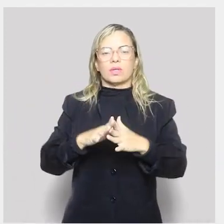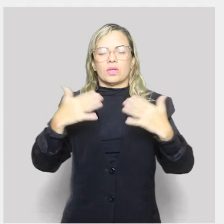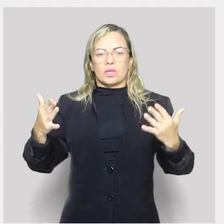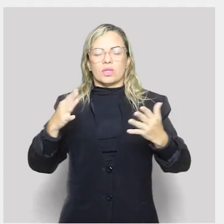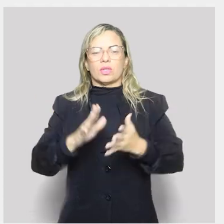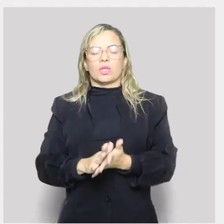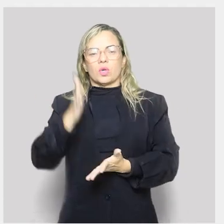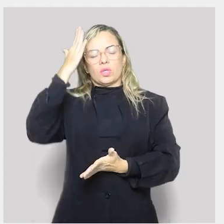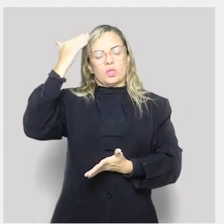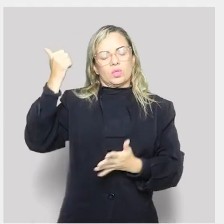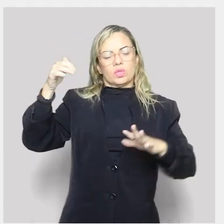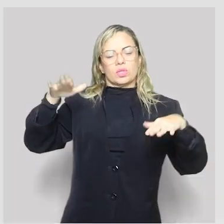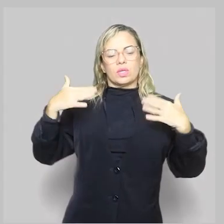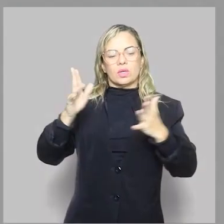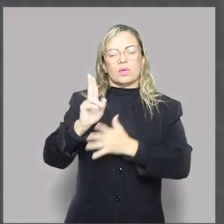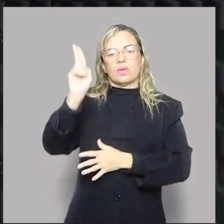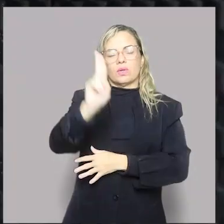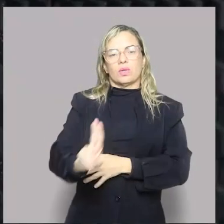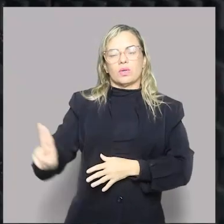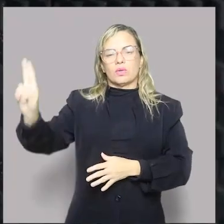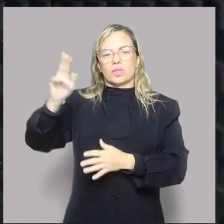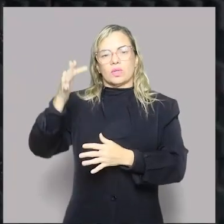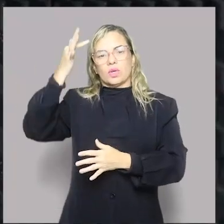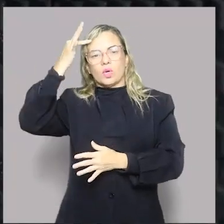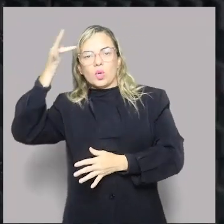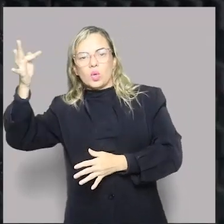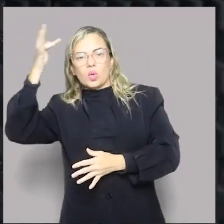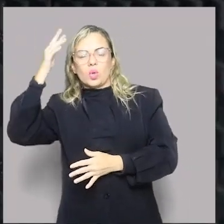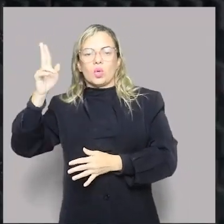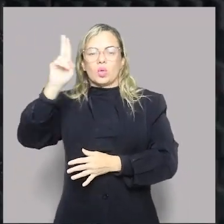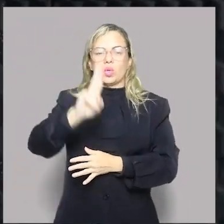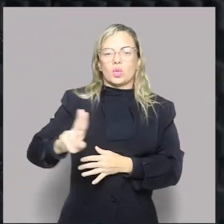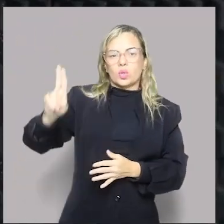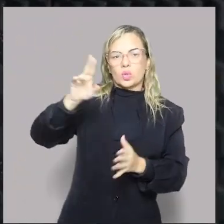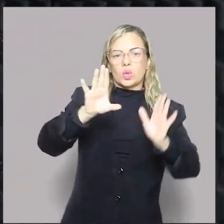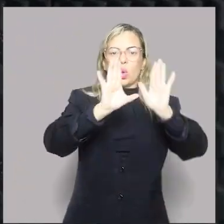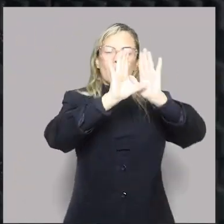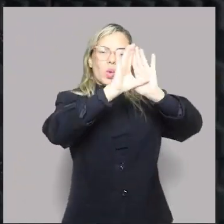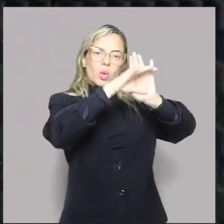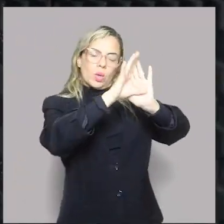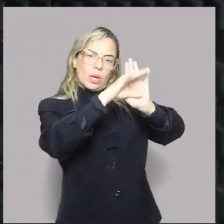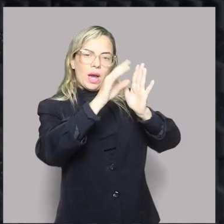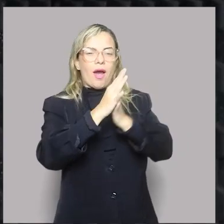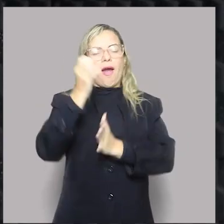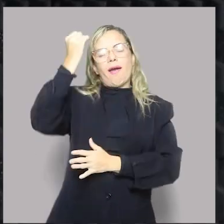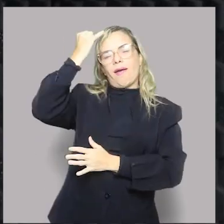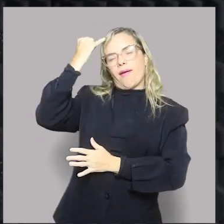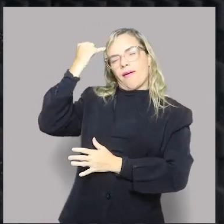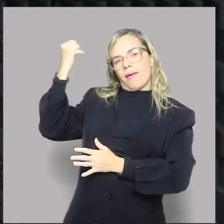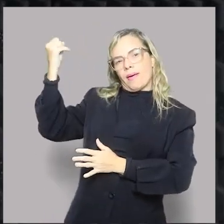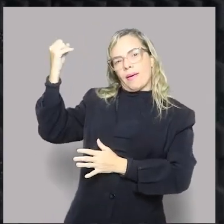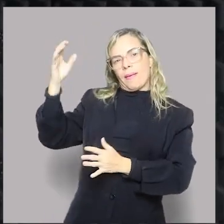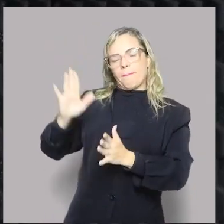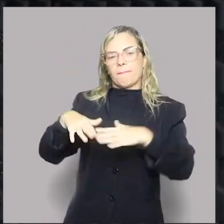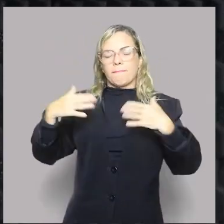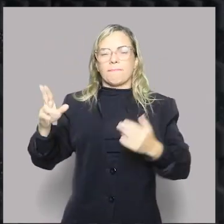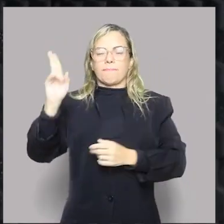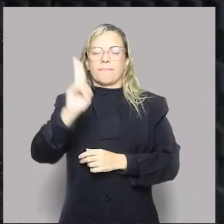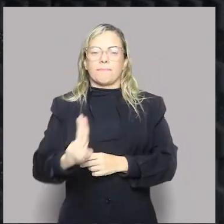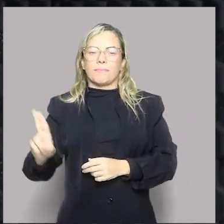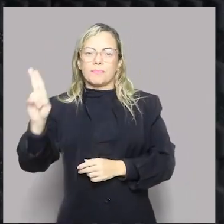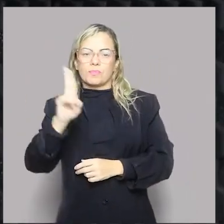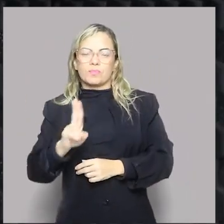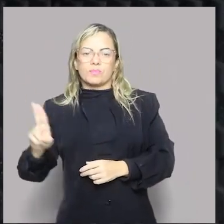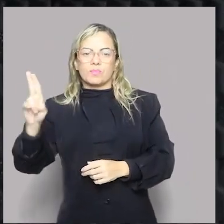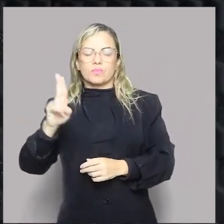fazendo o seu argumento ficar em círculos. É tipo como se você dissesse que uma determinada situação causa